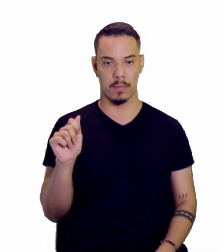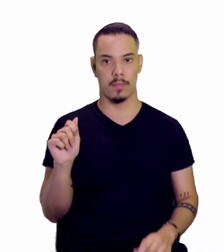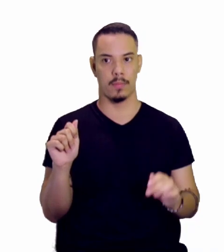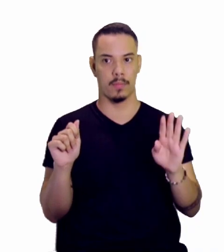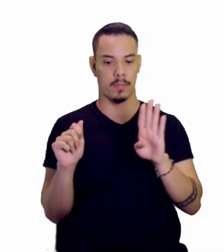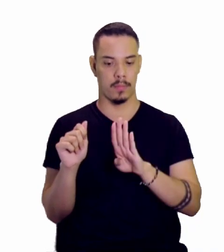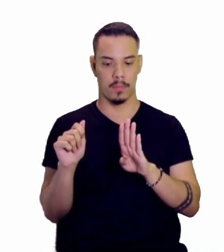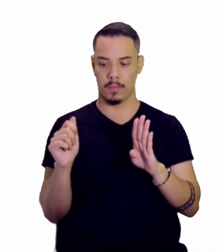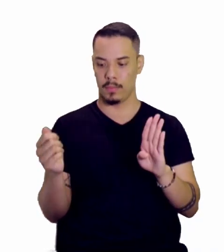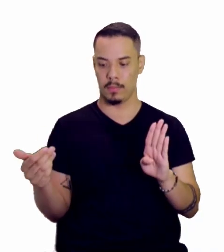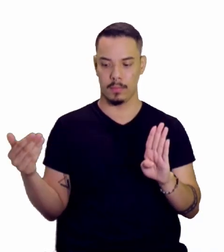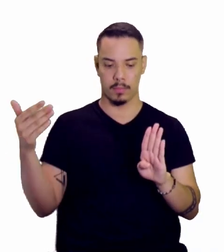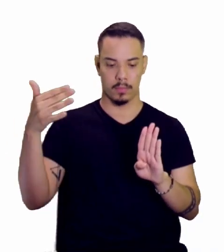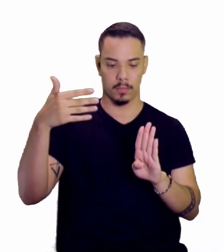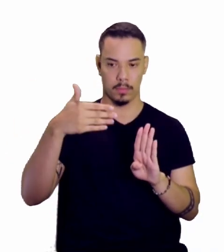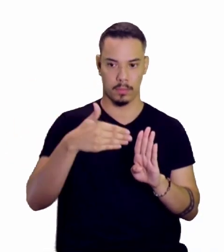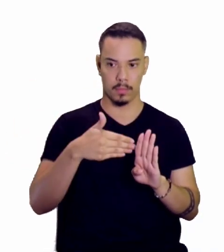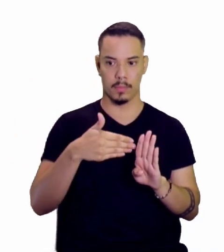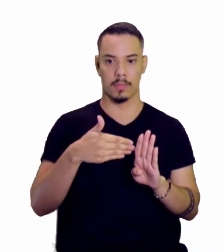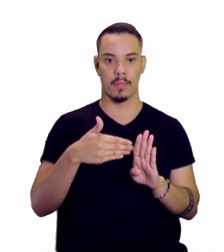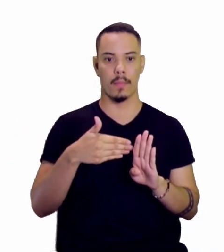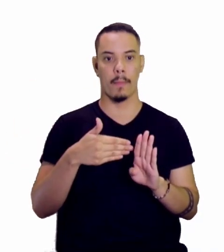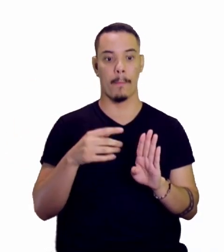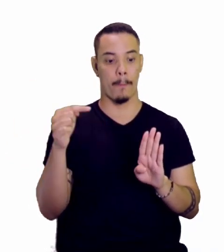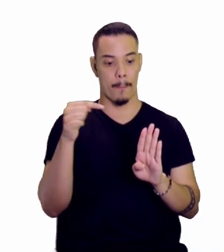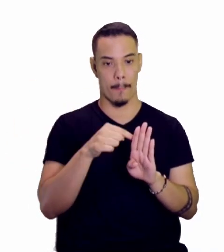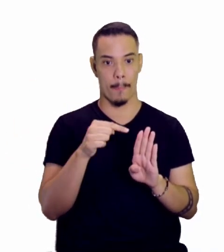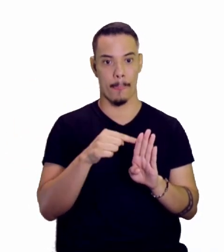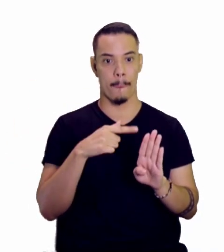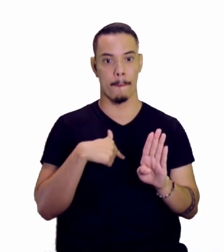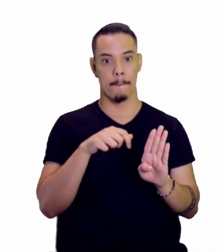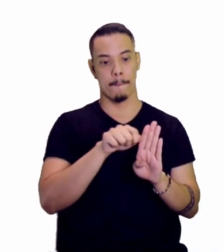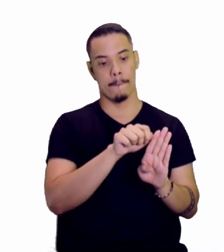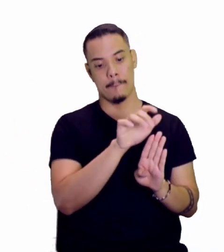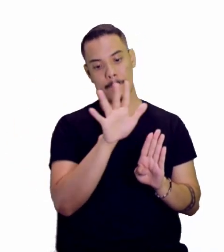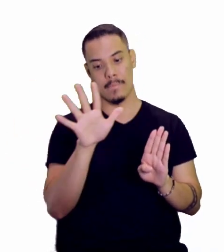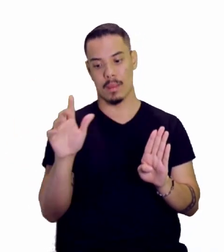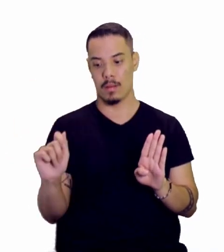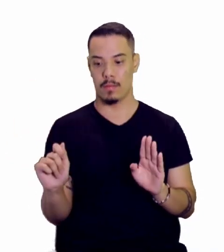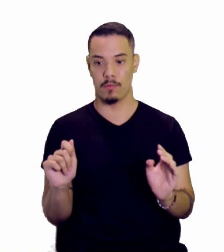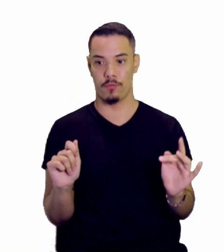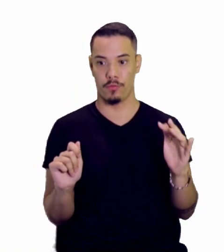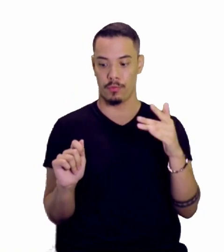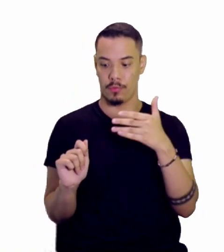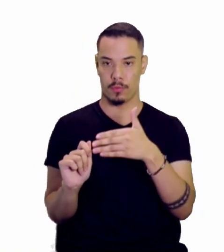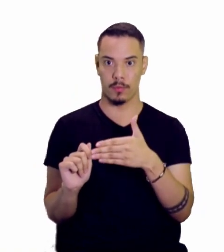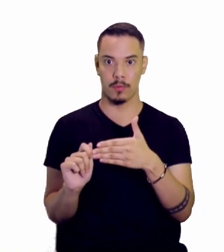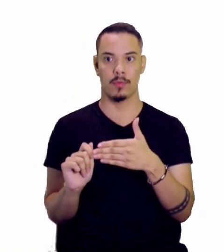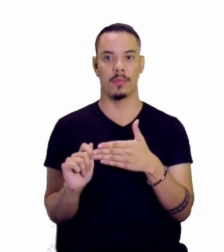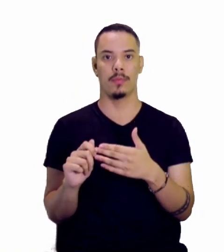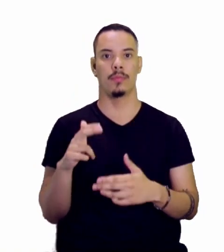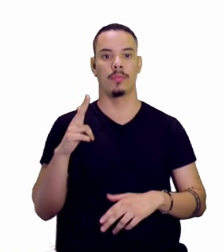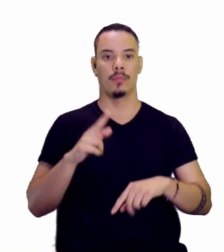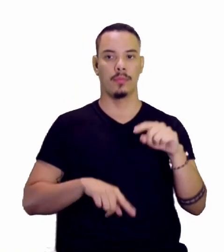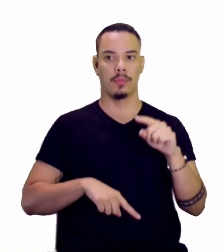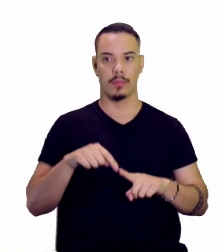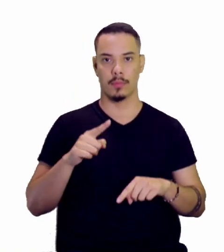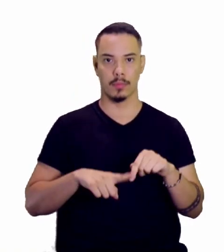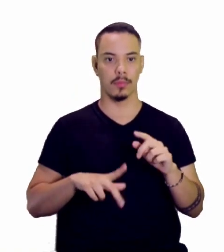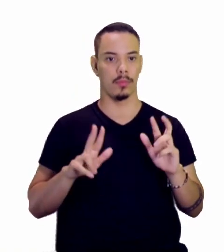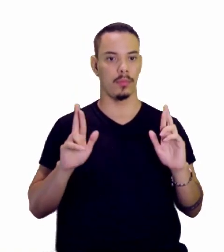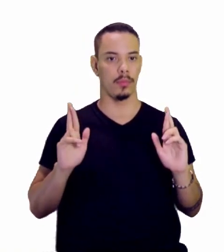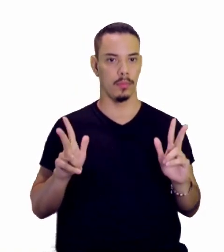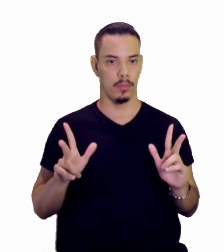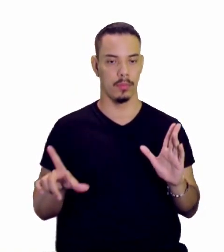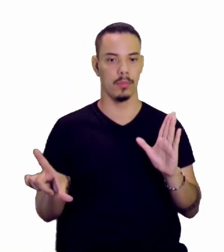A aplica no B. E o B reage aplicando no A, né? Isso, olha só. Corpos diferentes, aí ação e